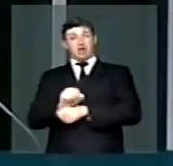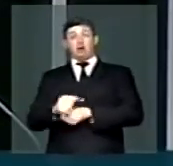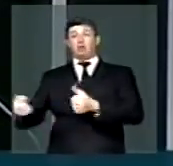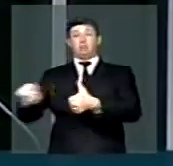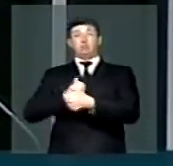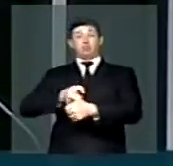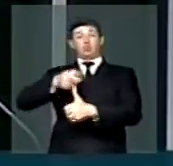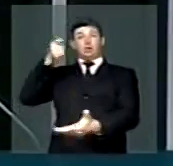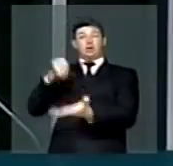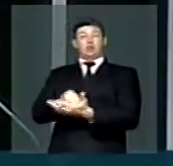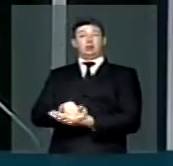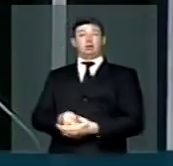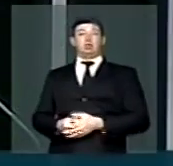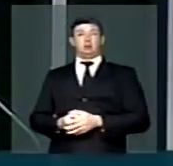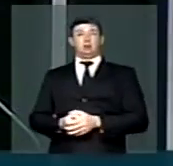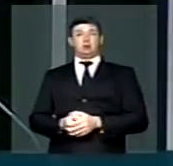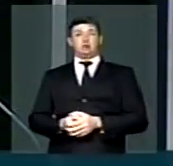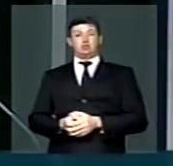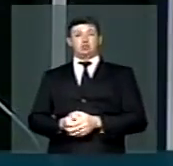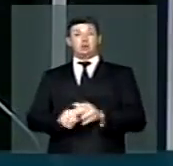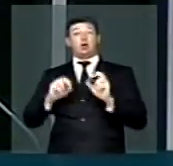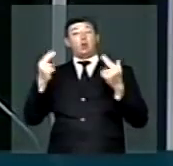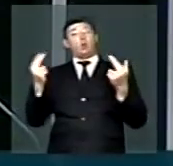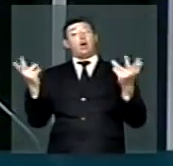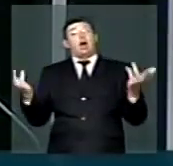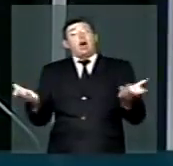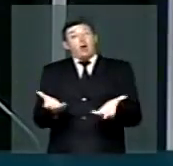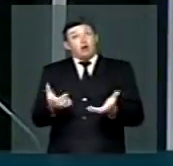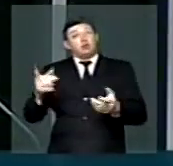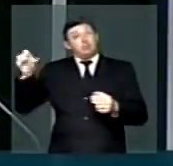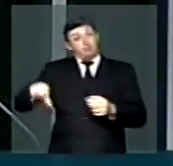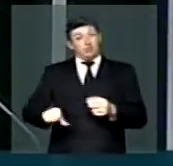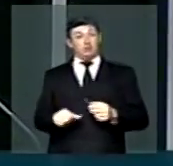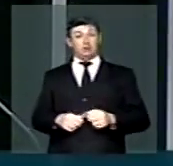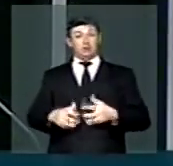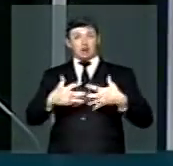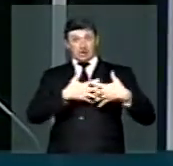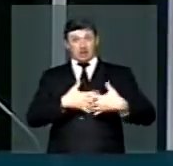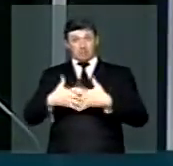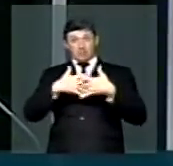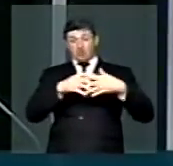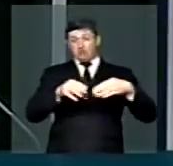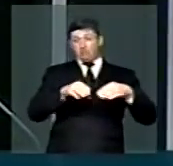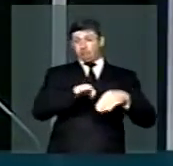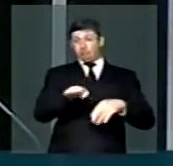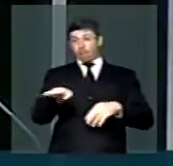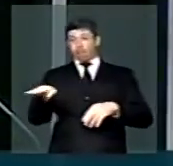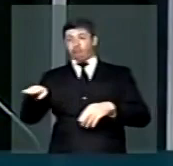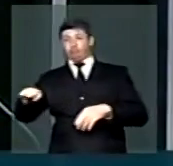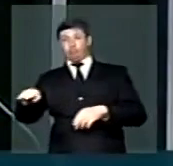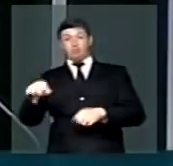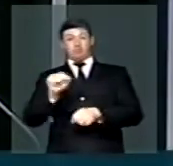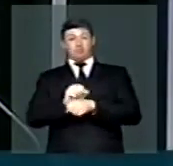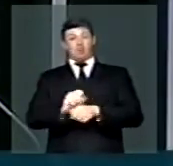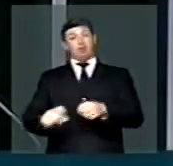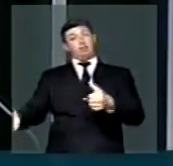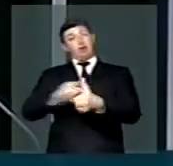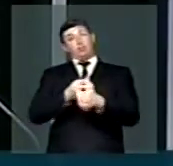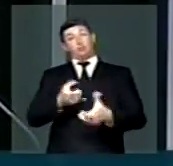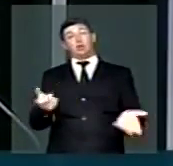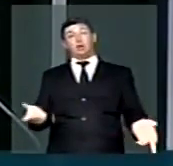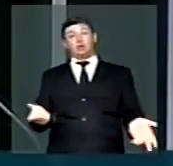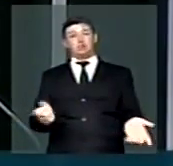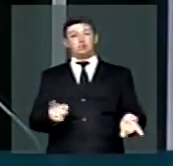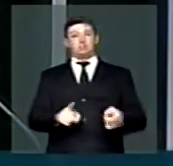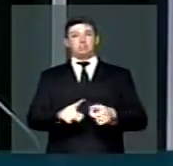multados. O que está acontecendo hoje? O caminhoneiro que parar no acostamento será multado.